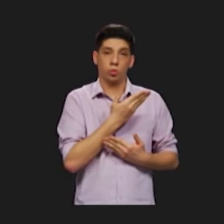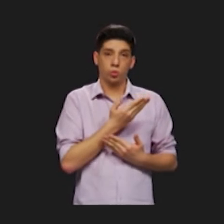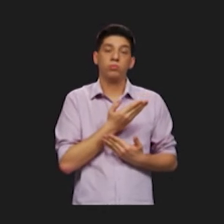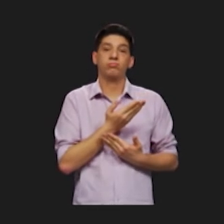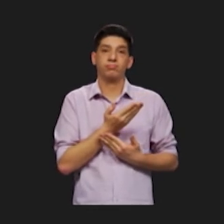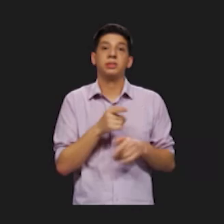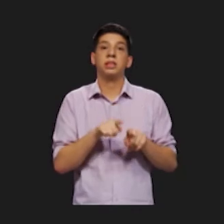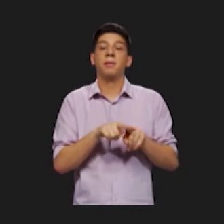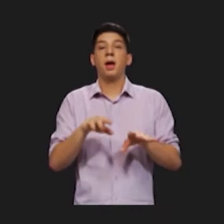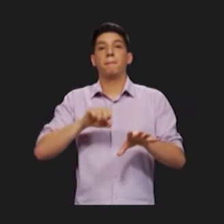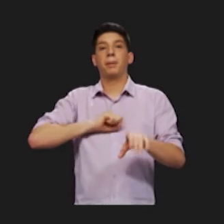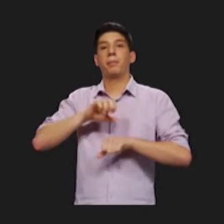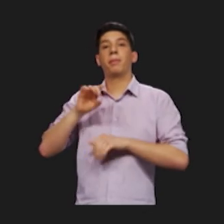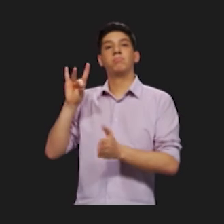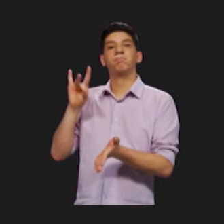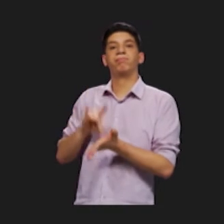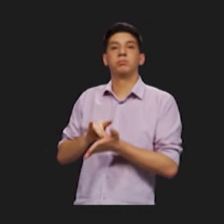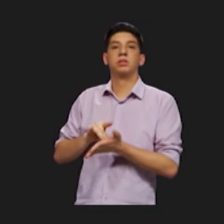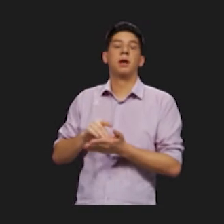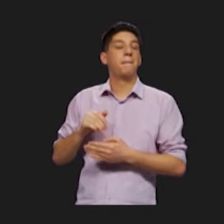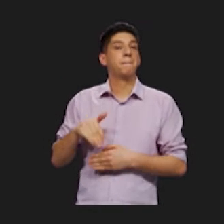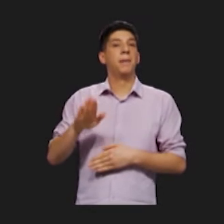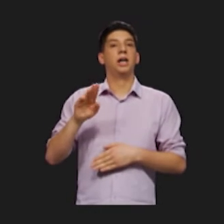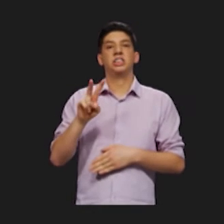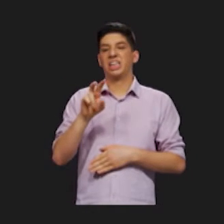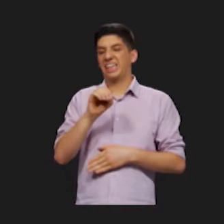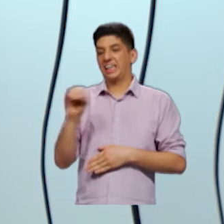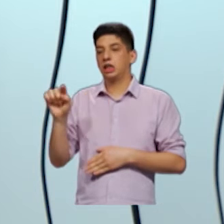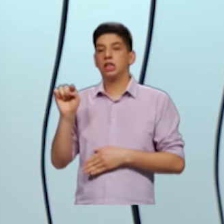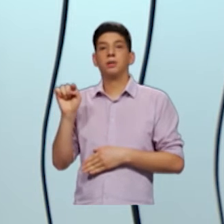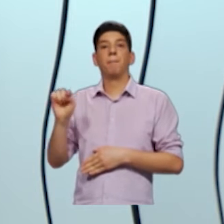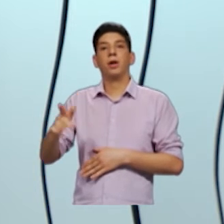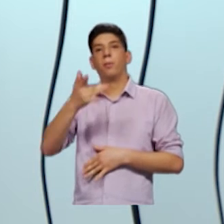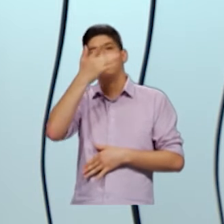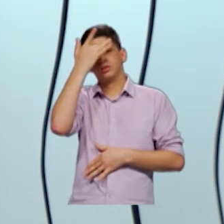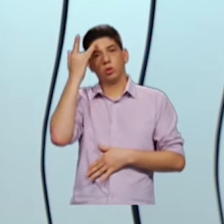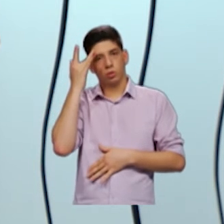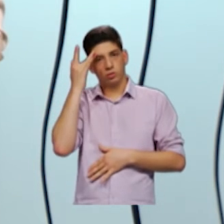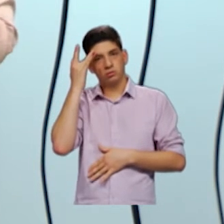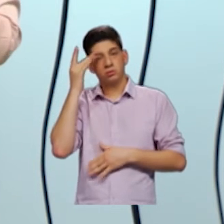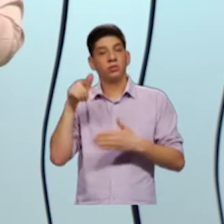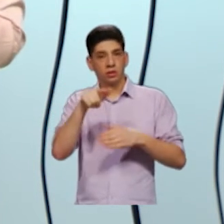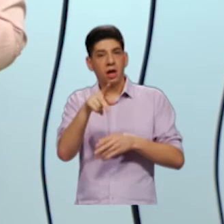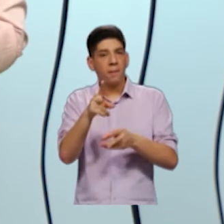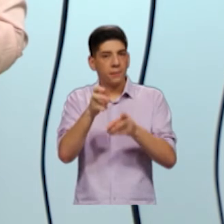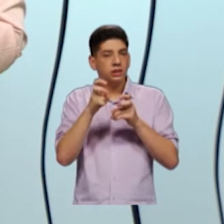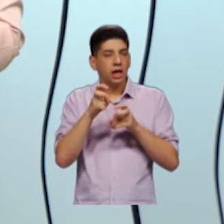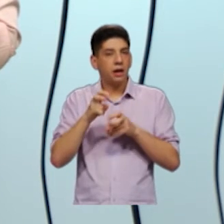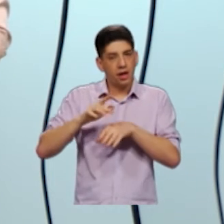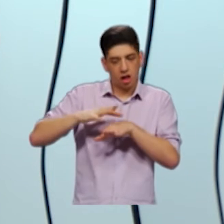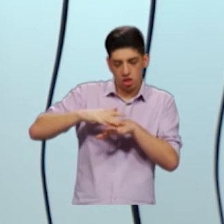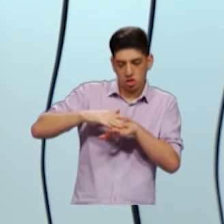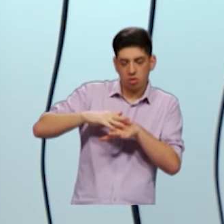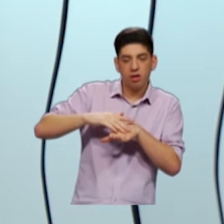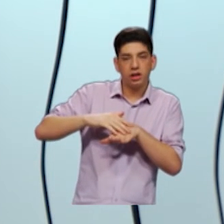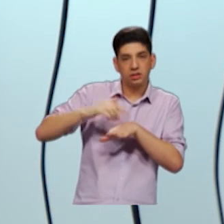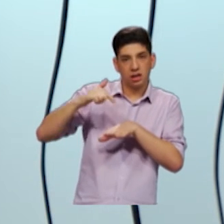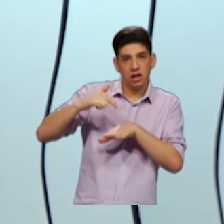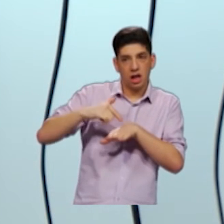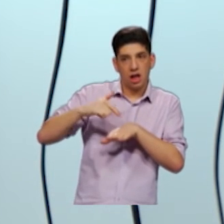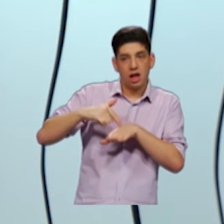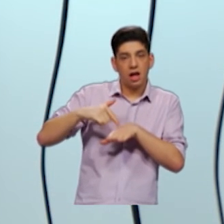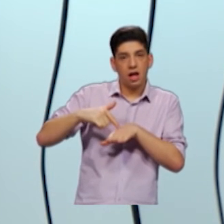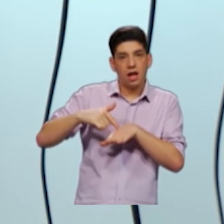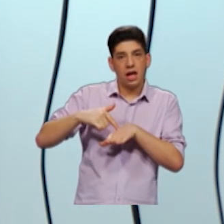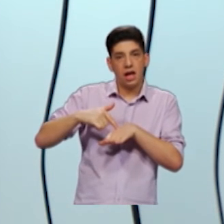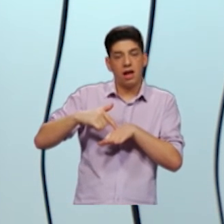casos confirmados, eles são aí mais de 500 mil pessoas. Então, você percebe que não é uma doença que veio